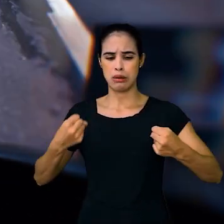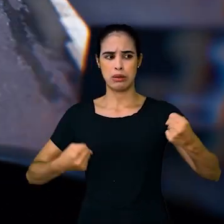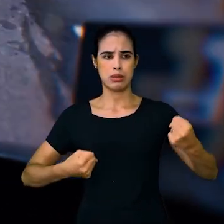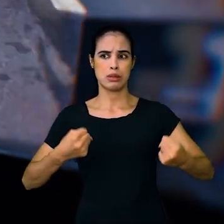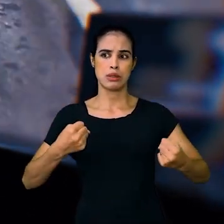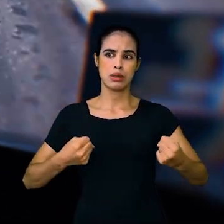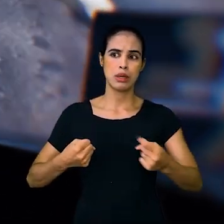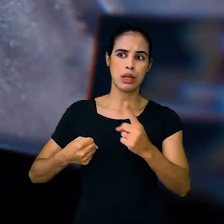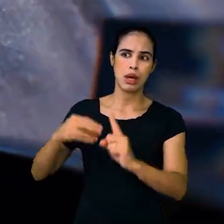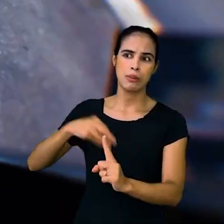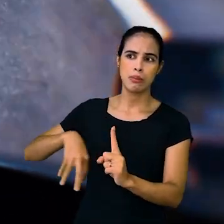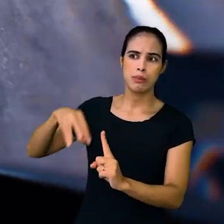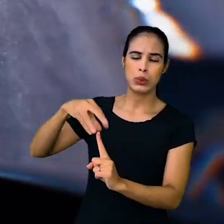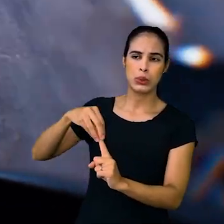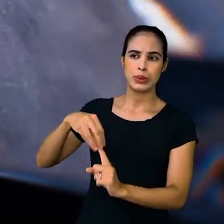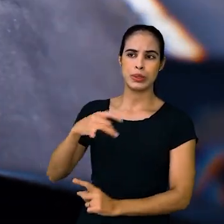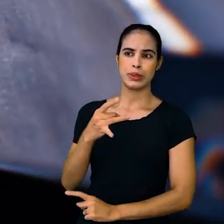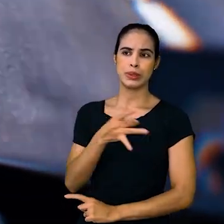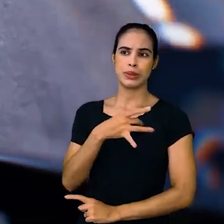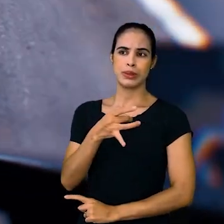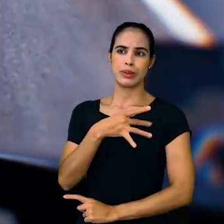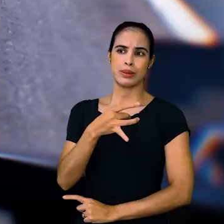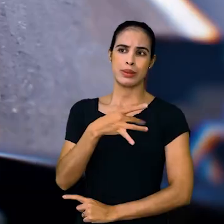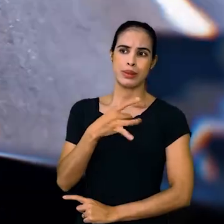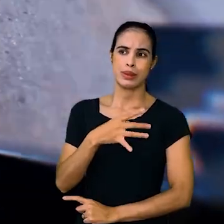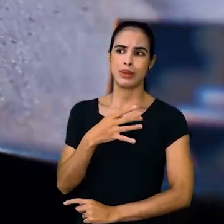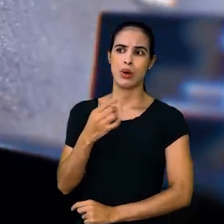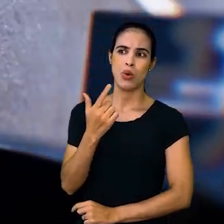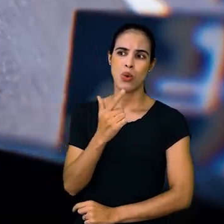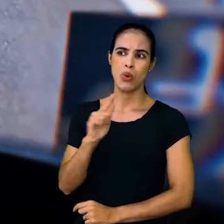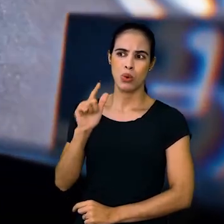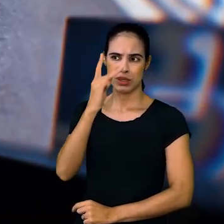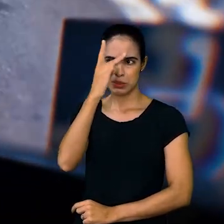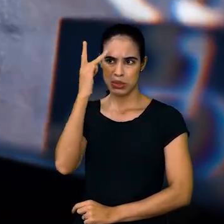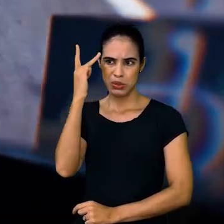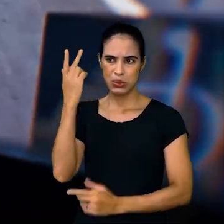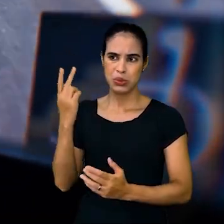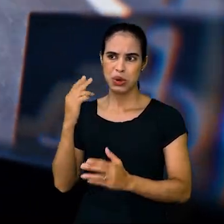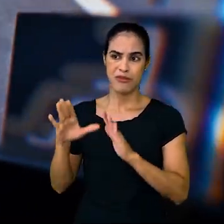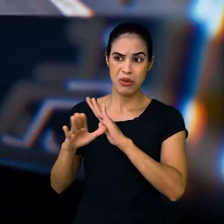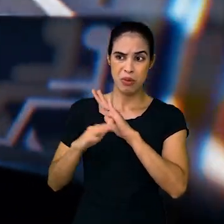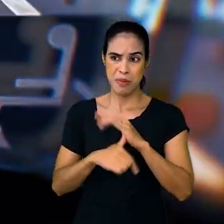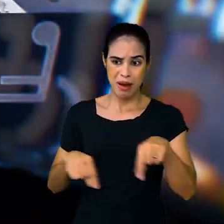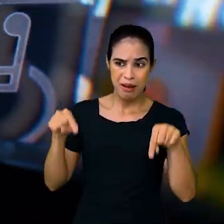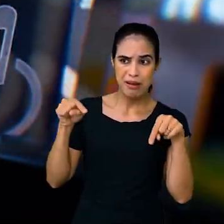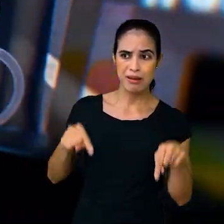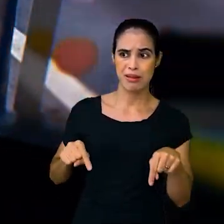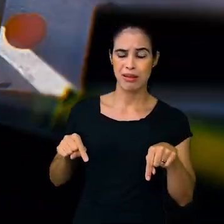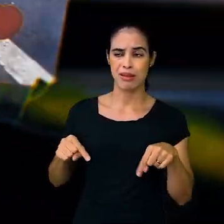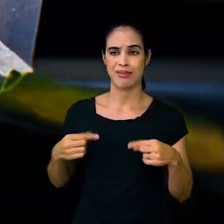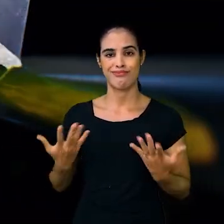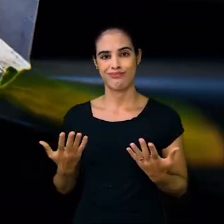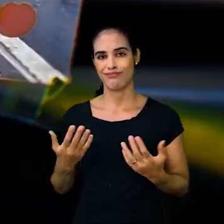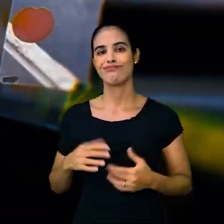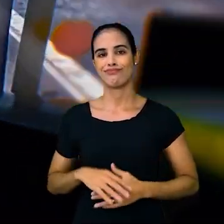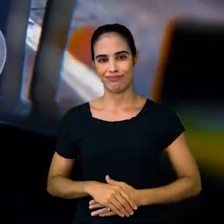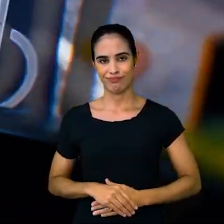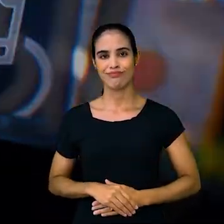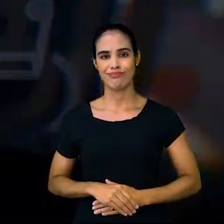nas paradas. Quando você vai parar na parada, você fica com medo de ter mais outro envolvido, ou bandido no meio dos passageiros.